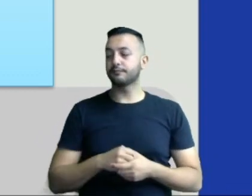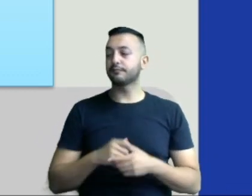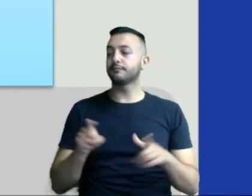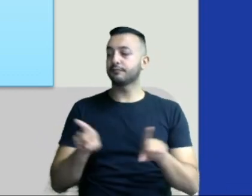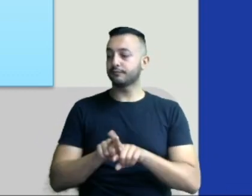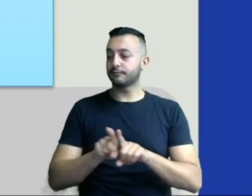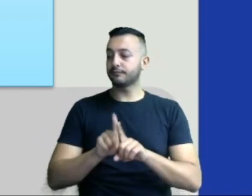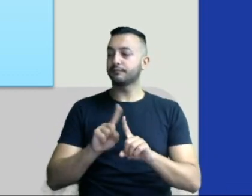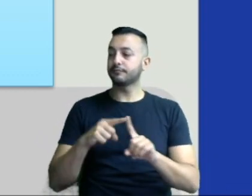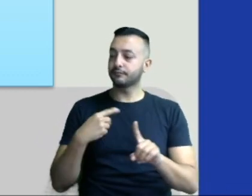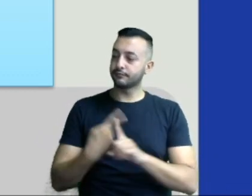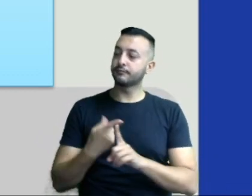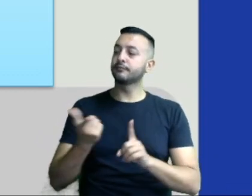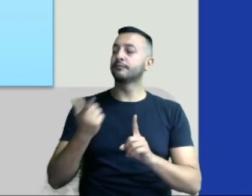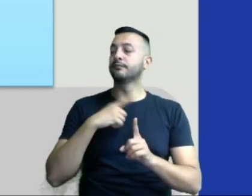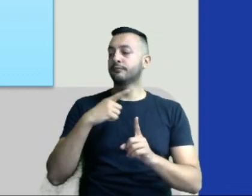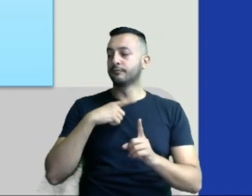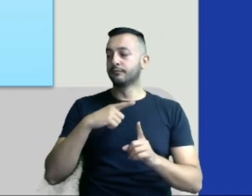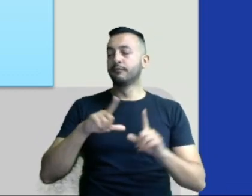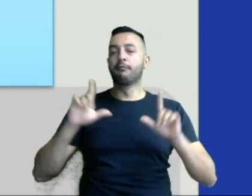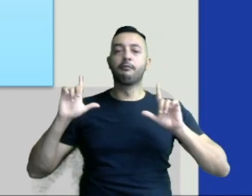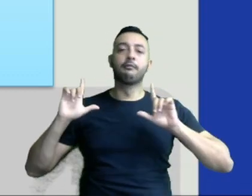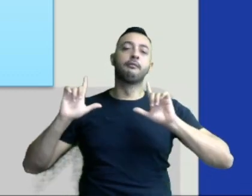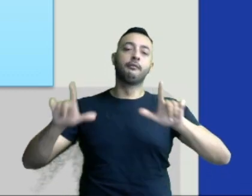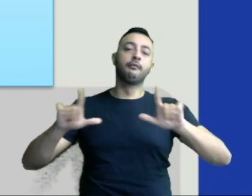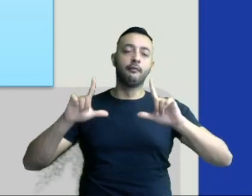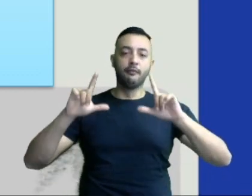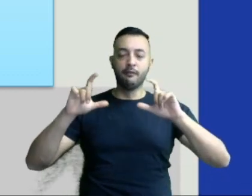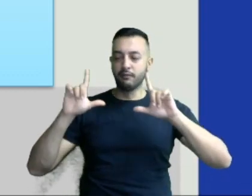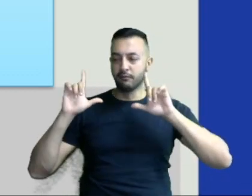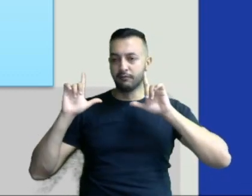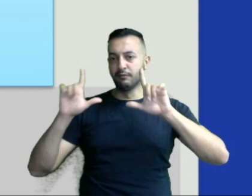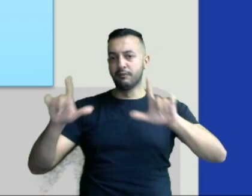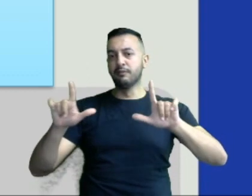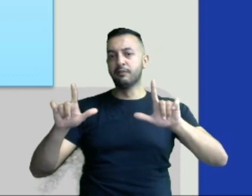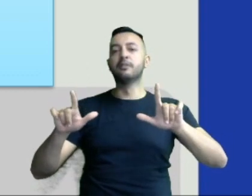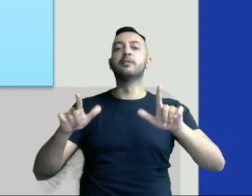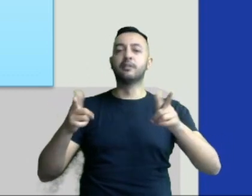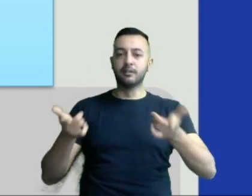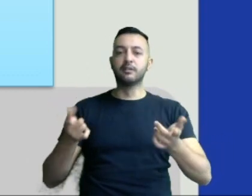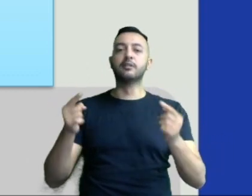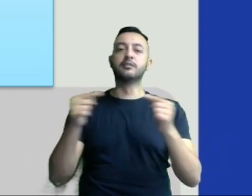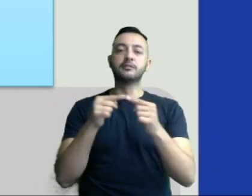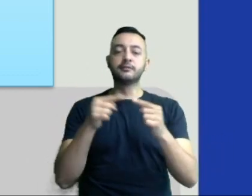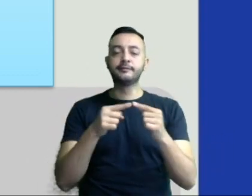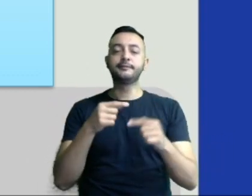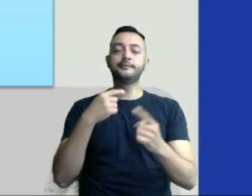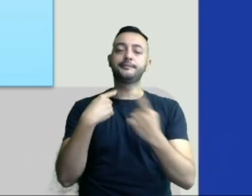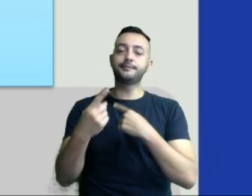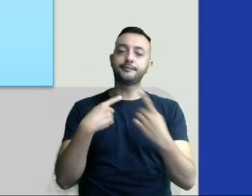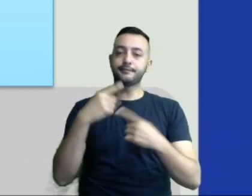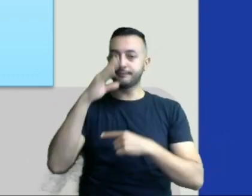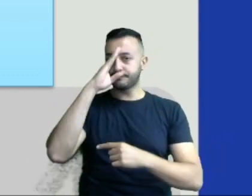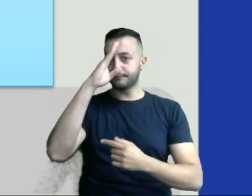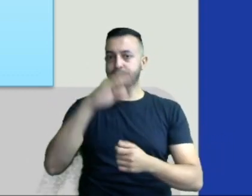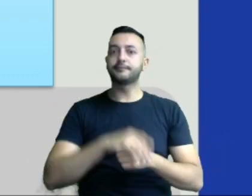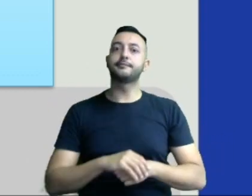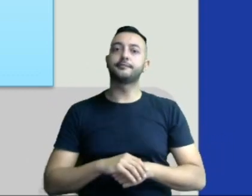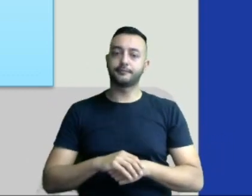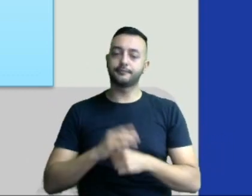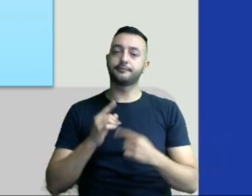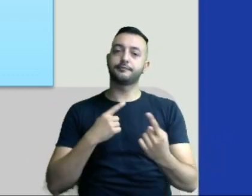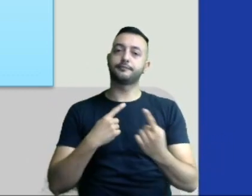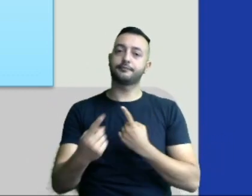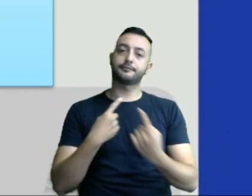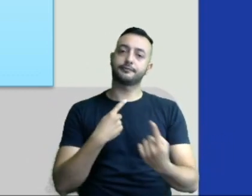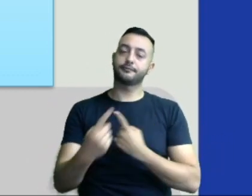Além disso, a gente tem a imagem, né? A gente tem uma imagem aí que está representando a avenida principal, que é a